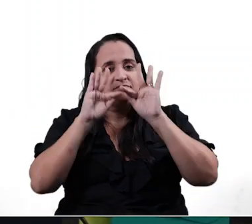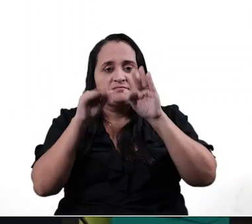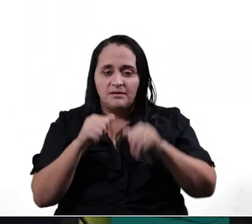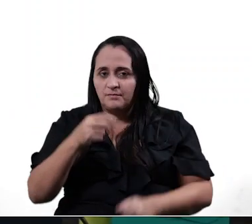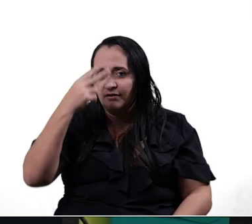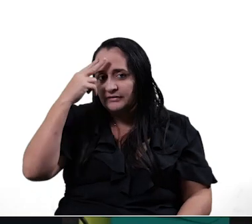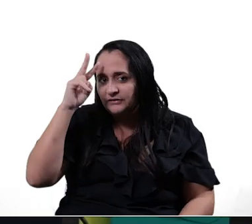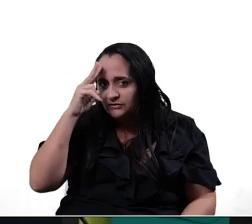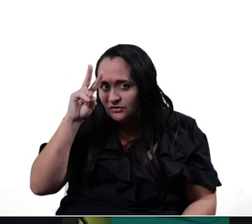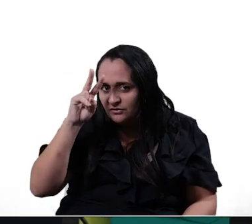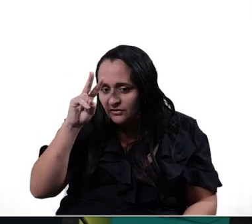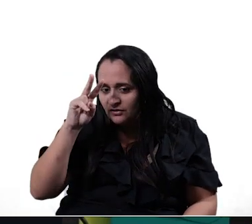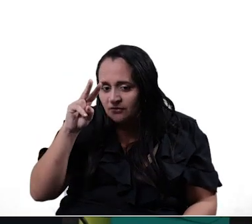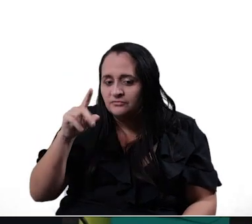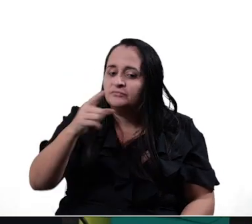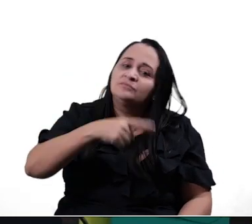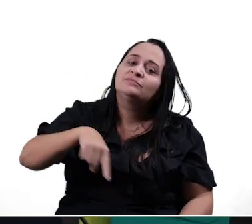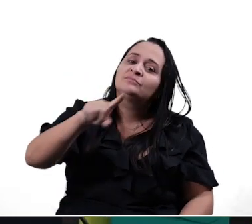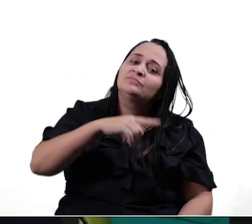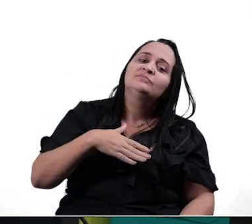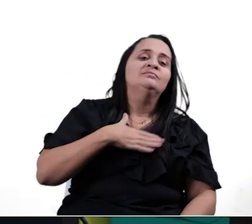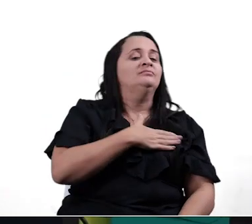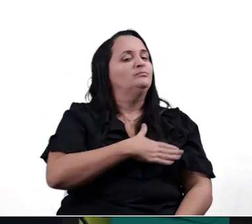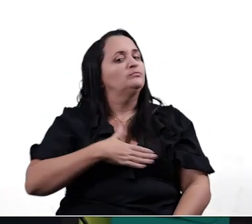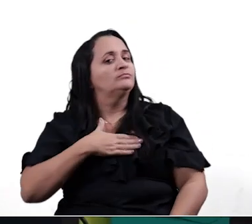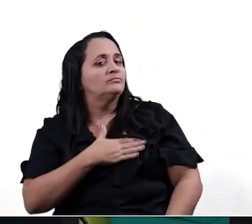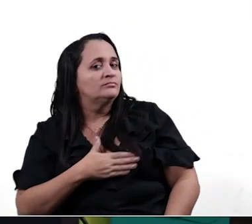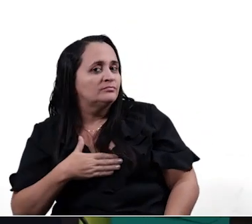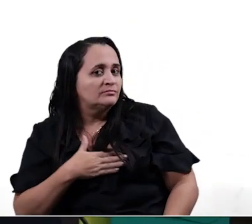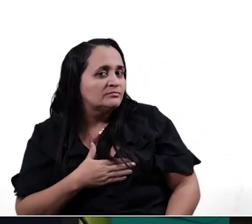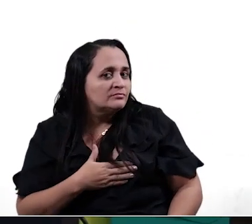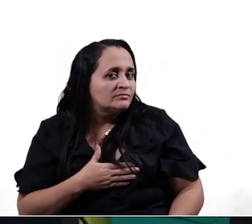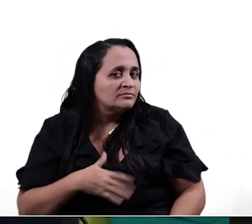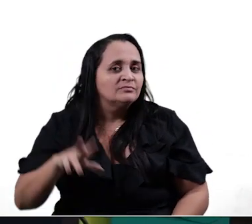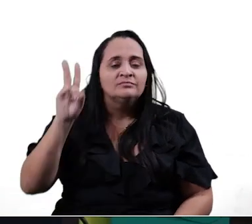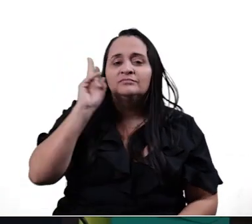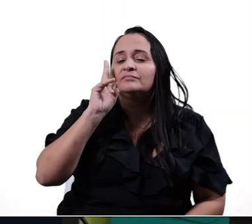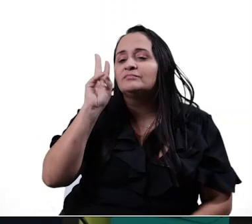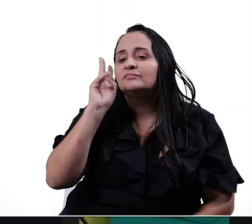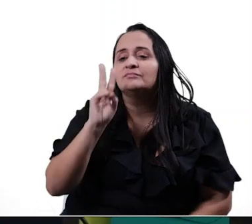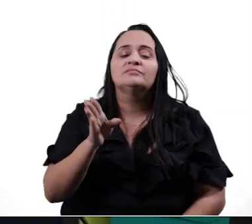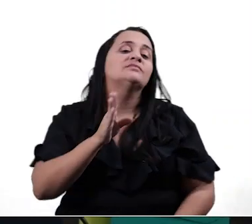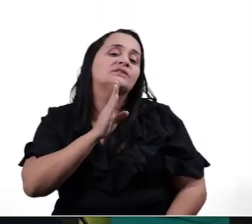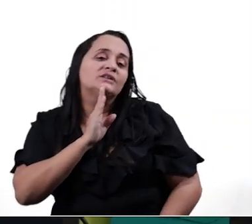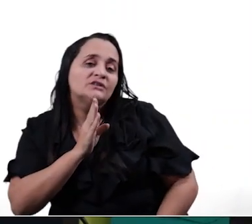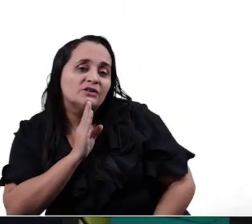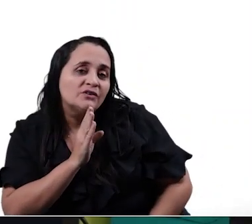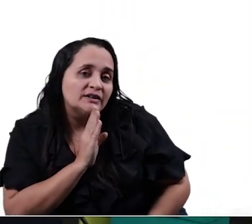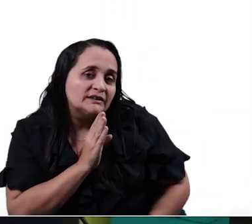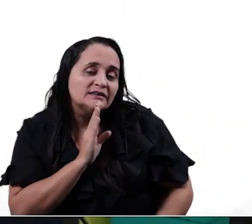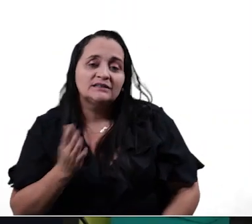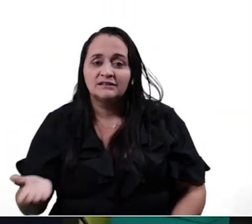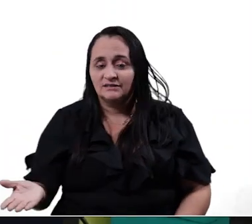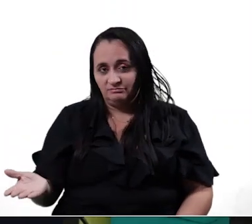história. Vocês gostaram de conhecer essa história ou relembrar? Quem já conhecia, relembra a